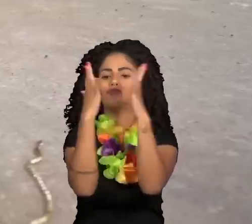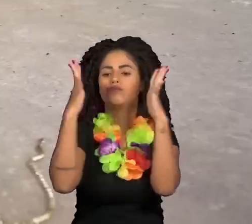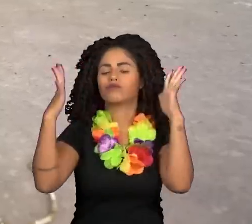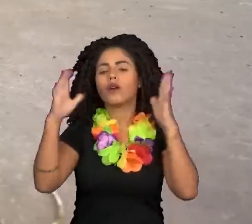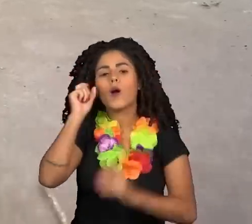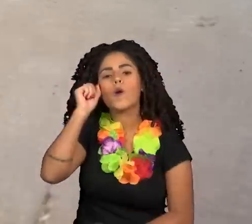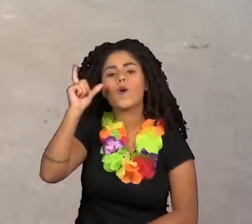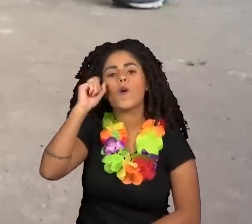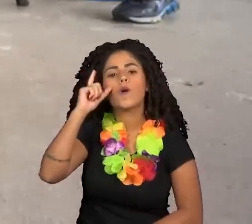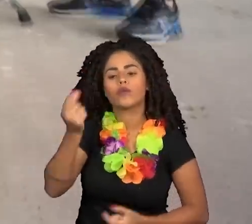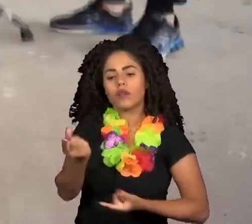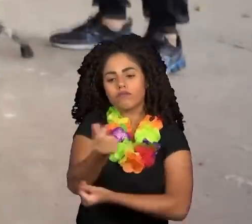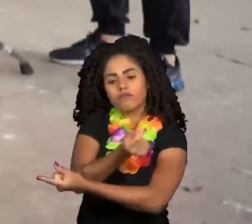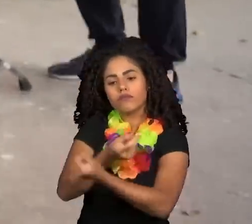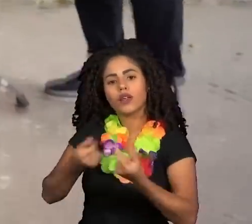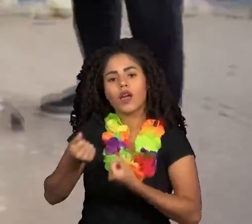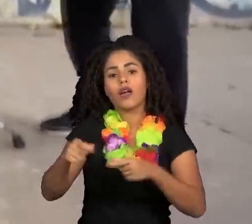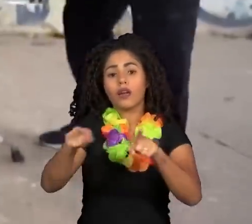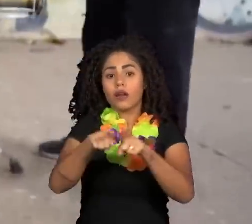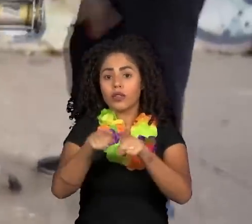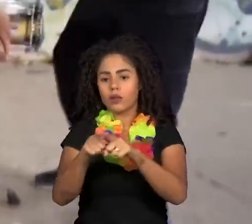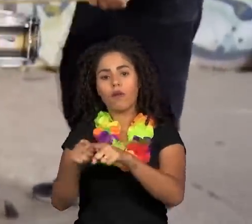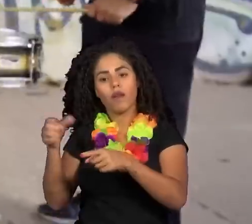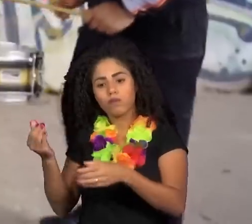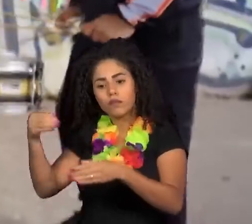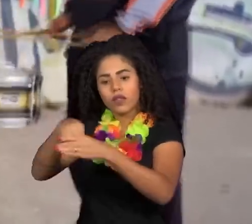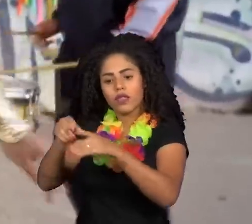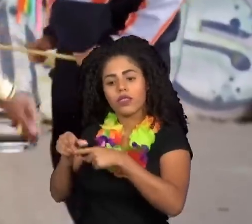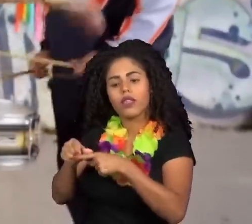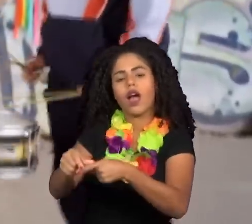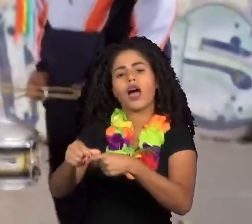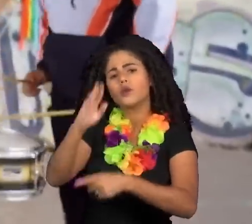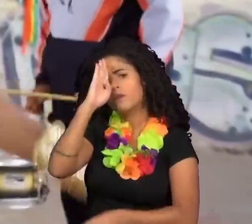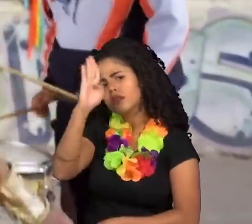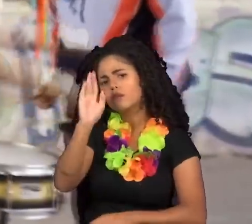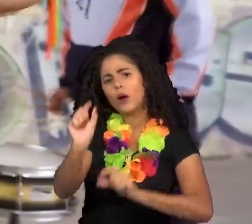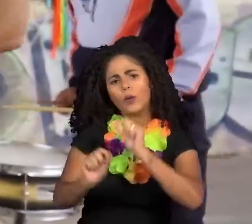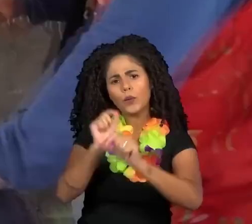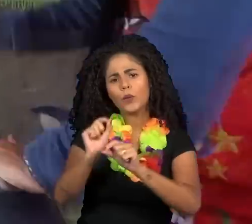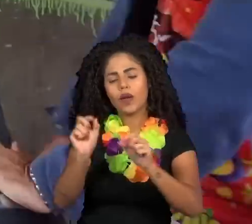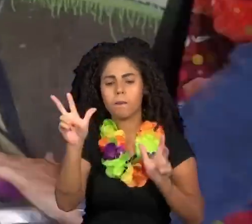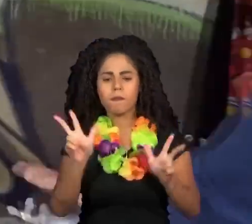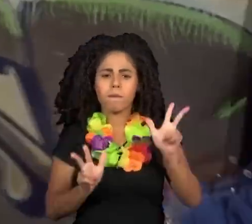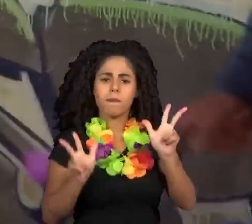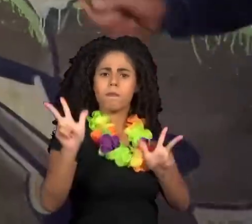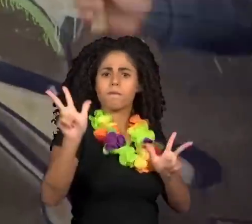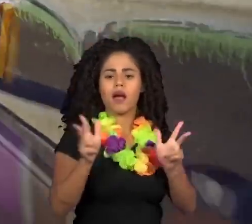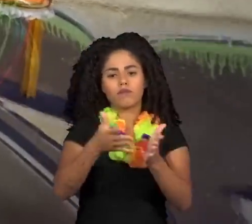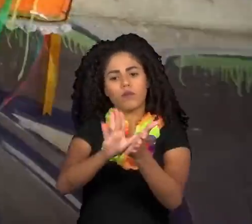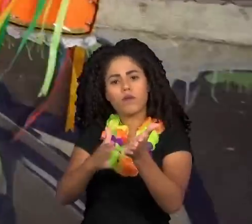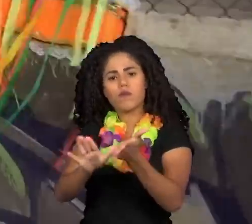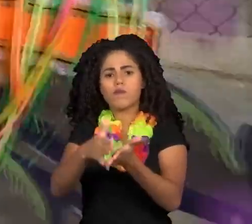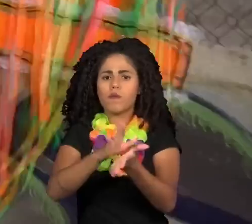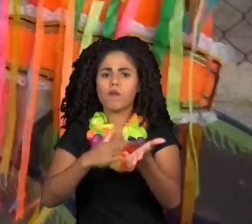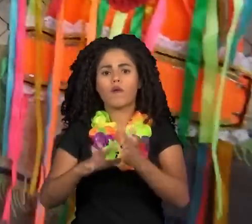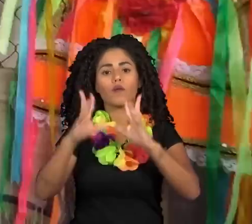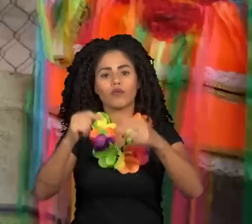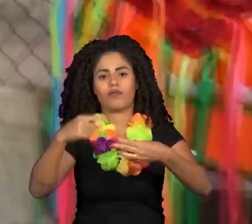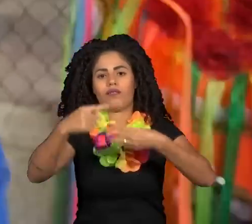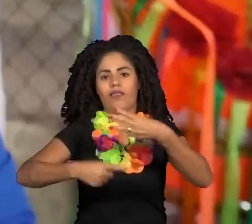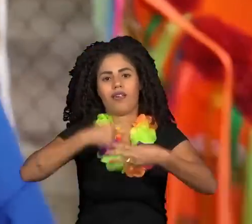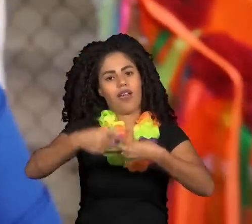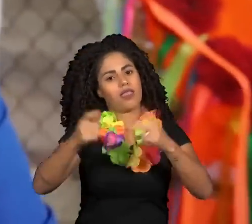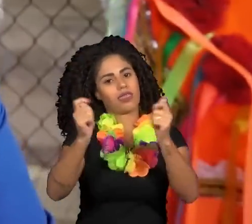cultura, a economia dentro das comunidades. E a proposta do Bloco Ecocampus Folia é fazer os instrumentos com materiais recicláveis,